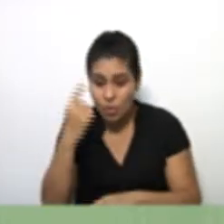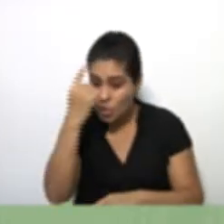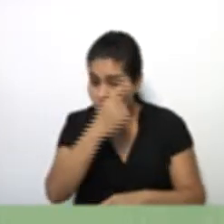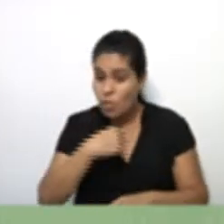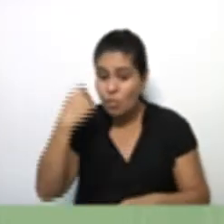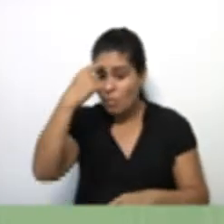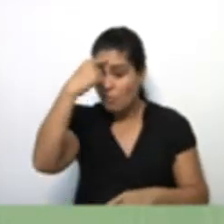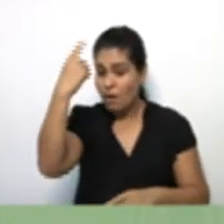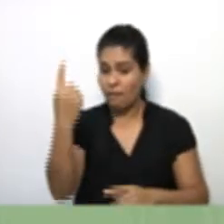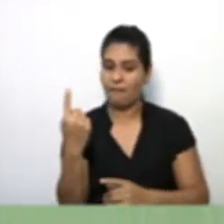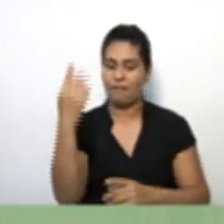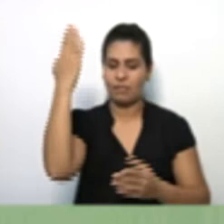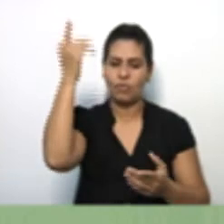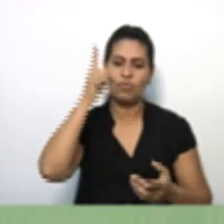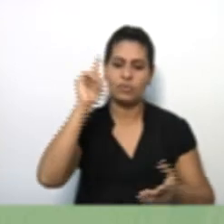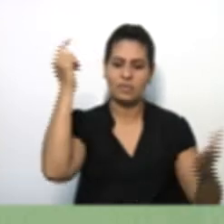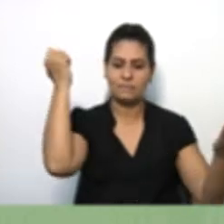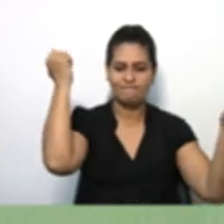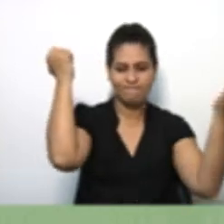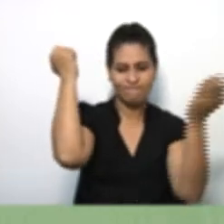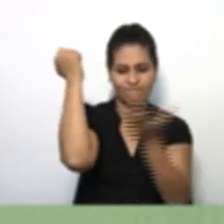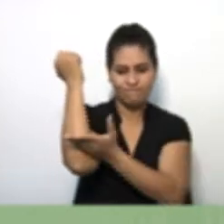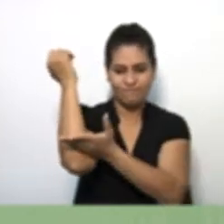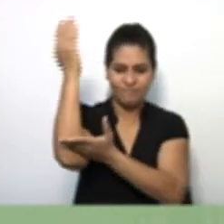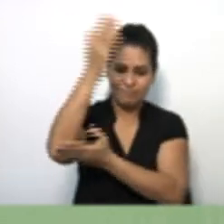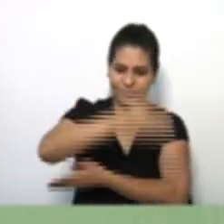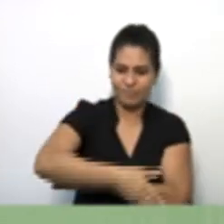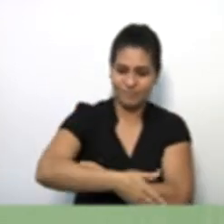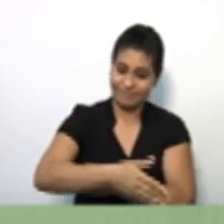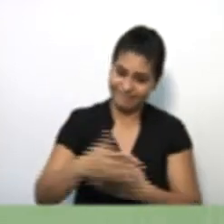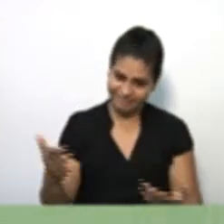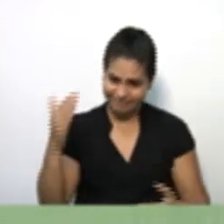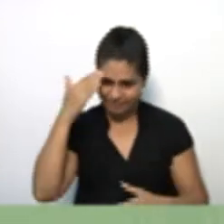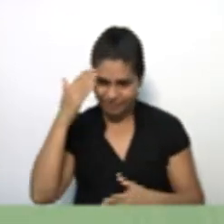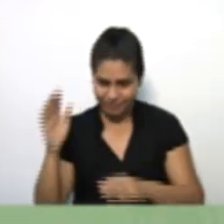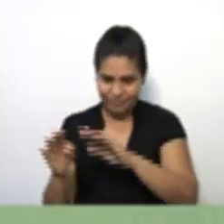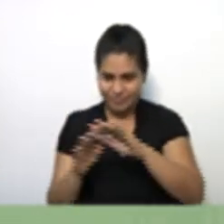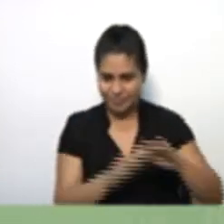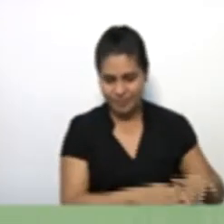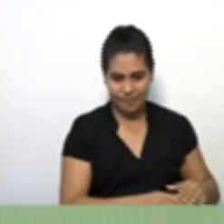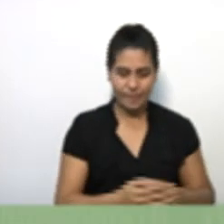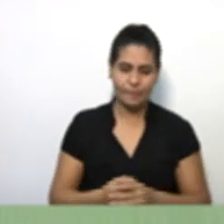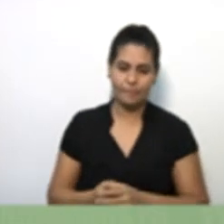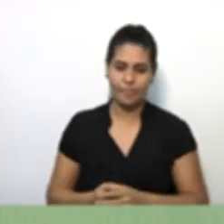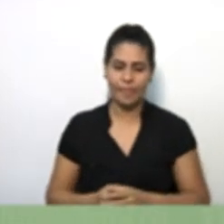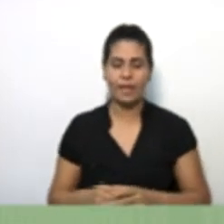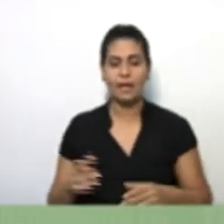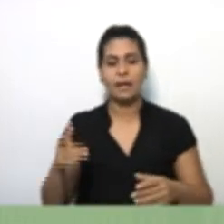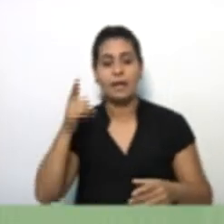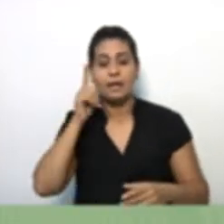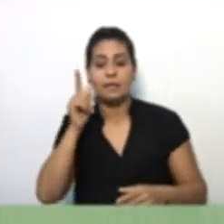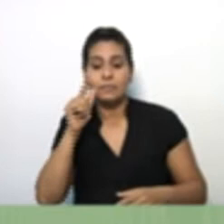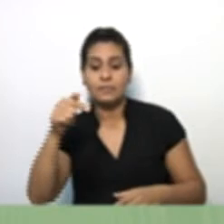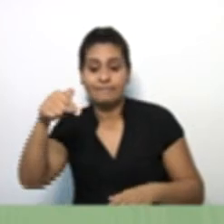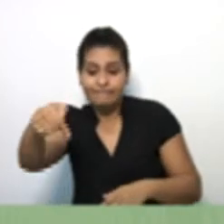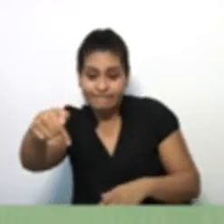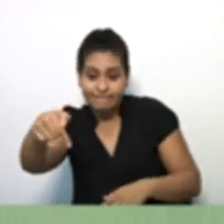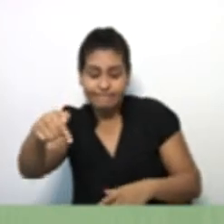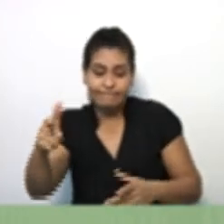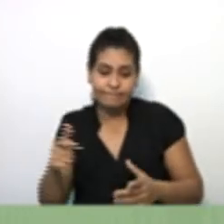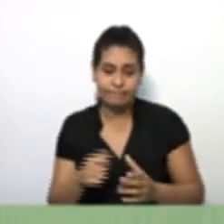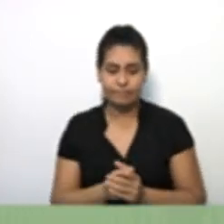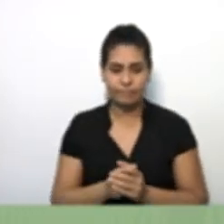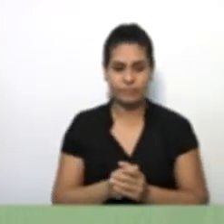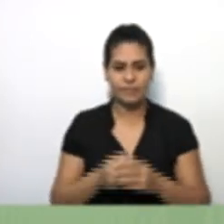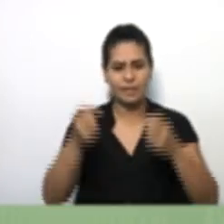ele conseguiu cortar essa árvore como um todo. Legal? Vamos responder essa questão número 7, né? Que é a nossa última de hoje. Cite